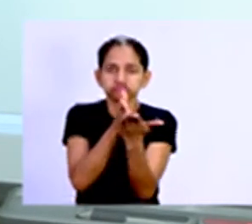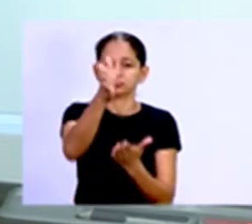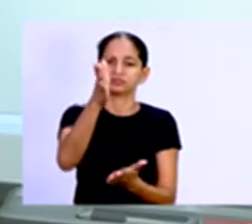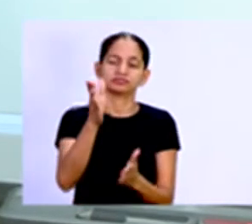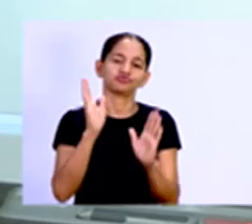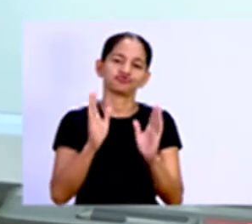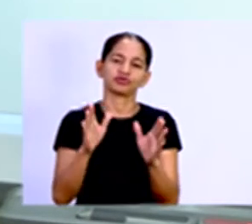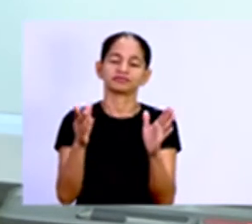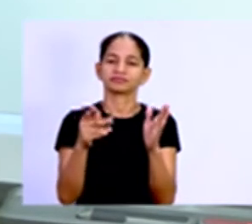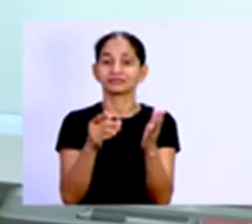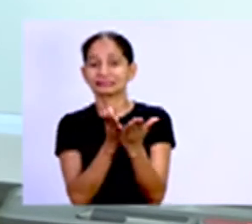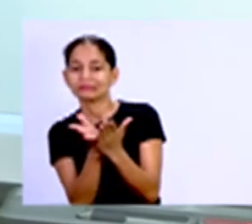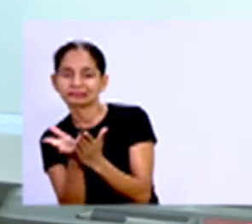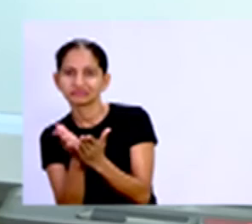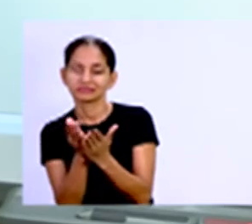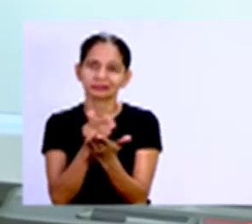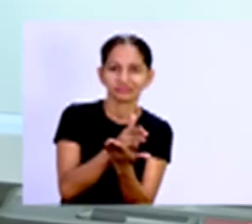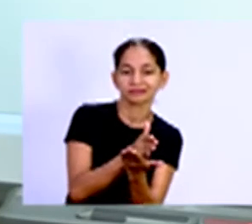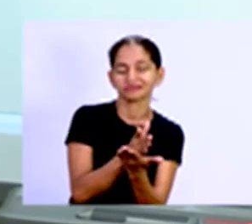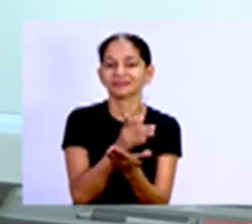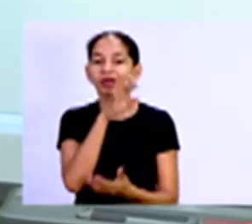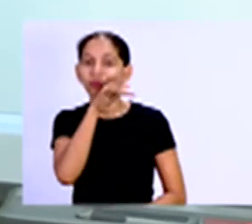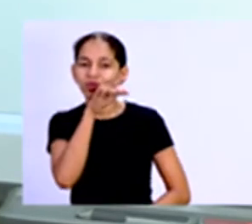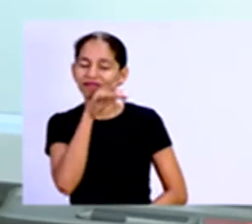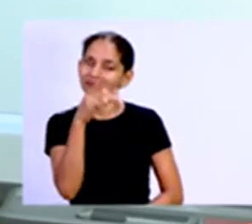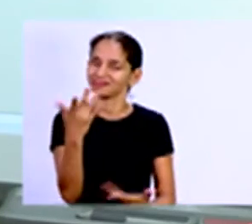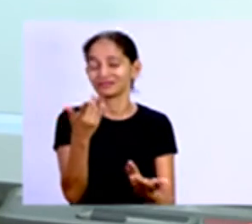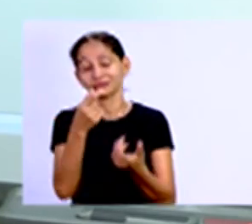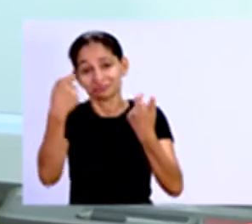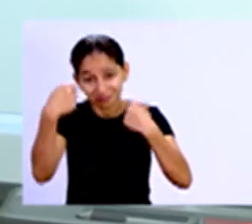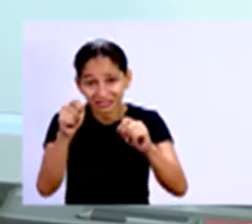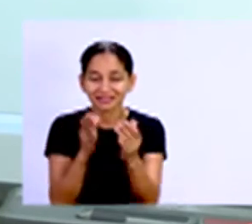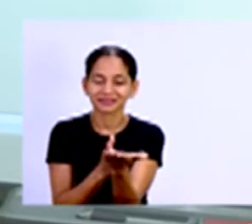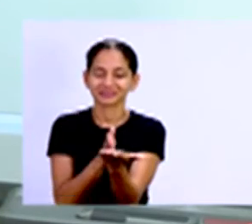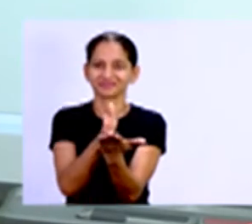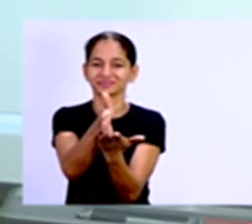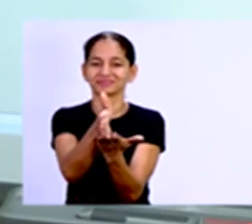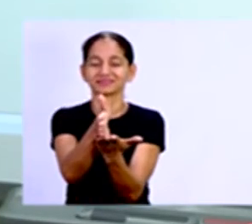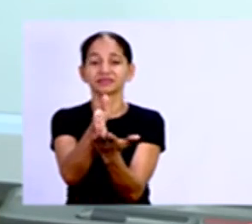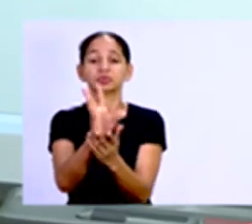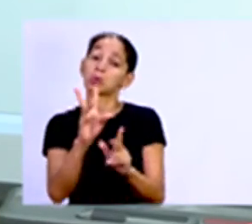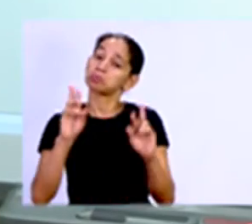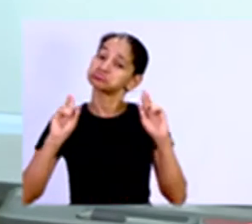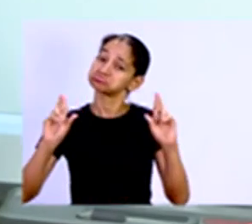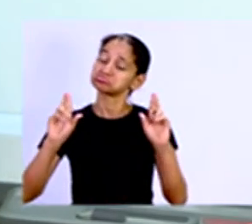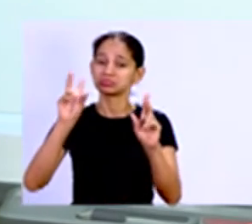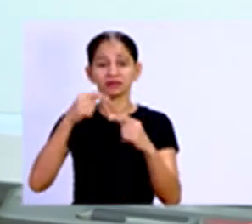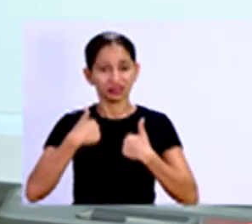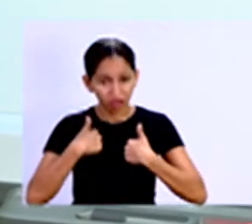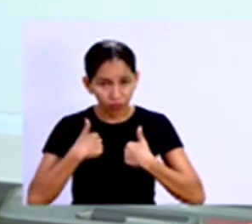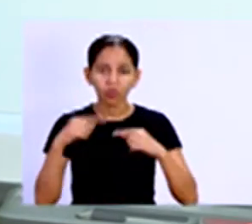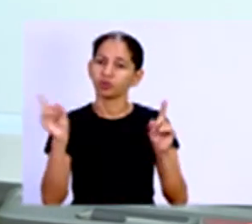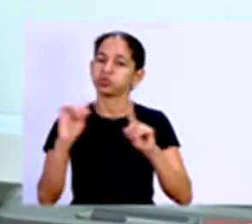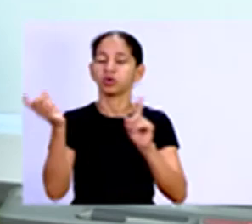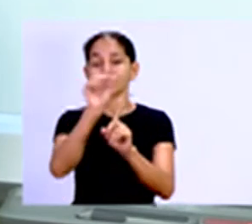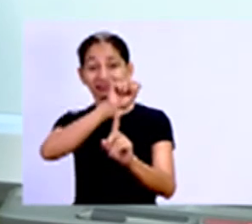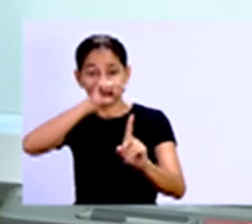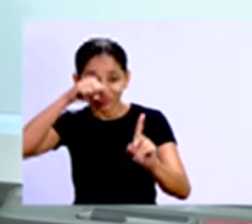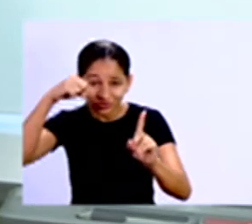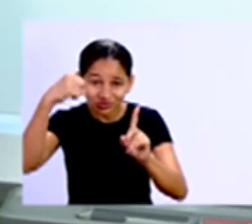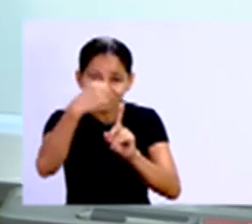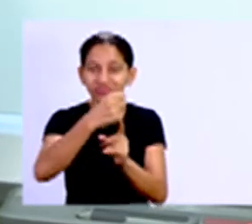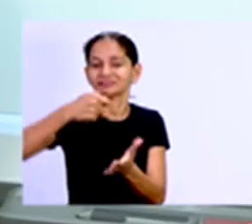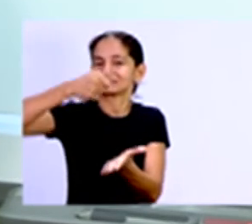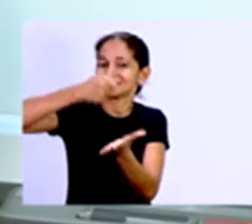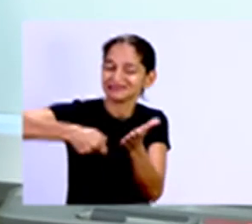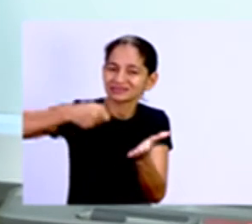prontas. Não tem como eu fugir muito disso. Não é? E tudo isso o quê? Não é esperado por mim ou por você, mas é esperado e exigido pela